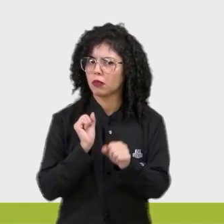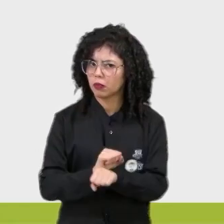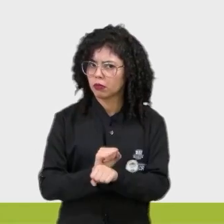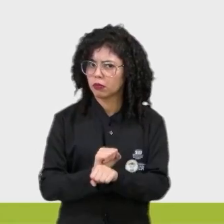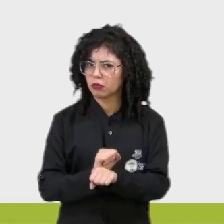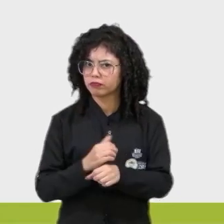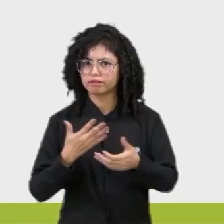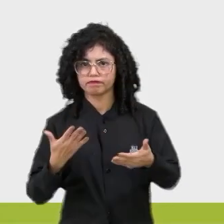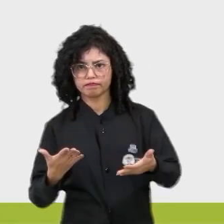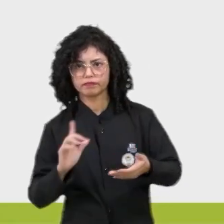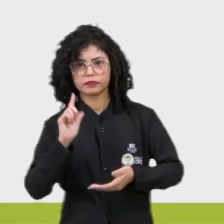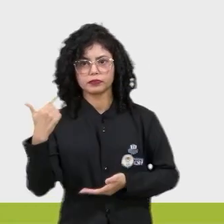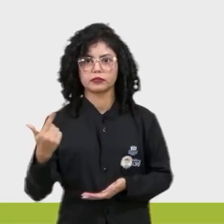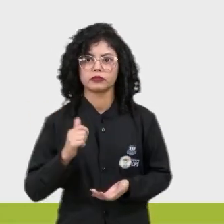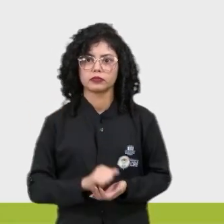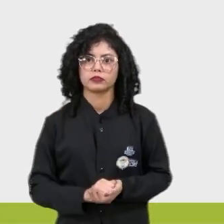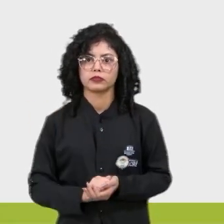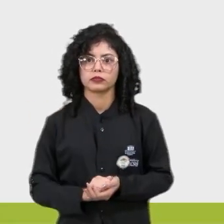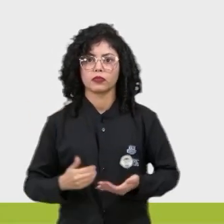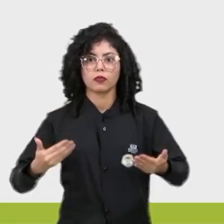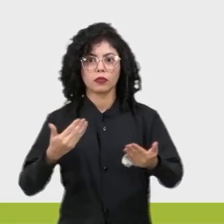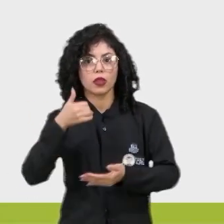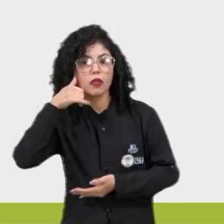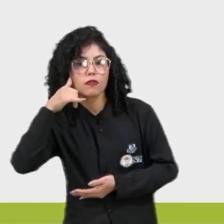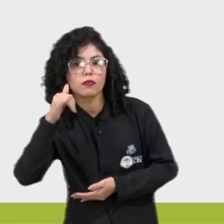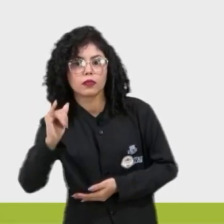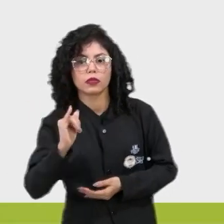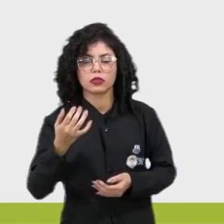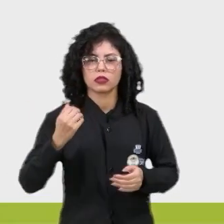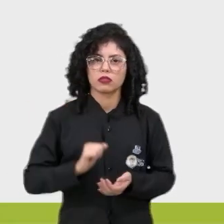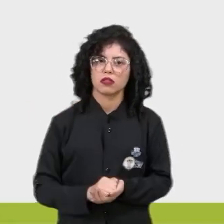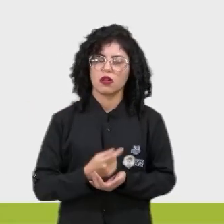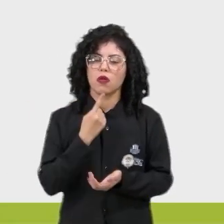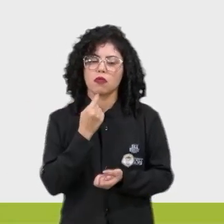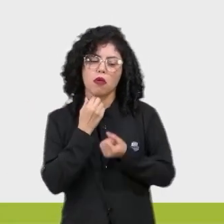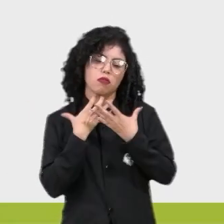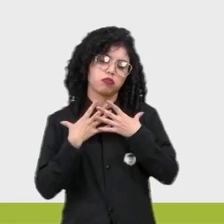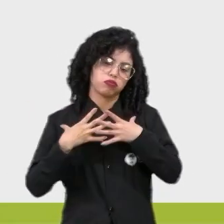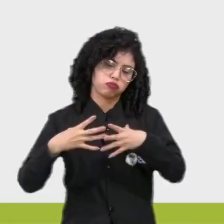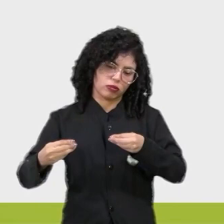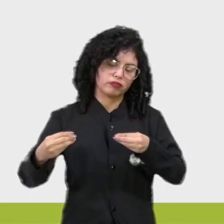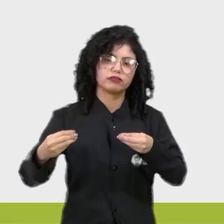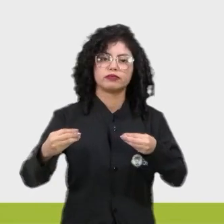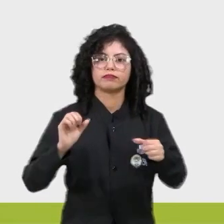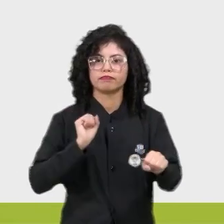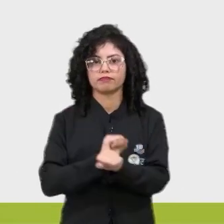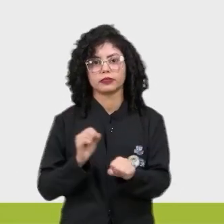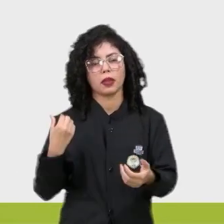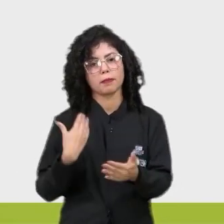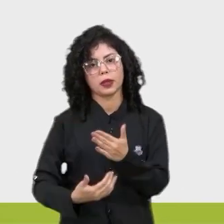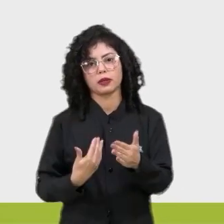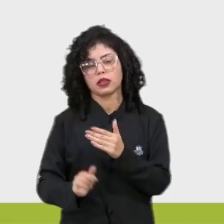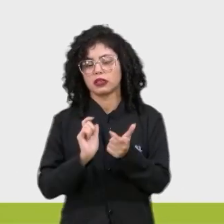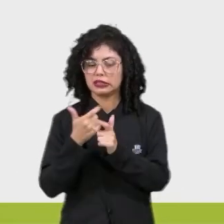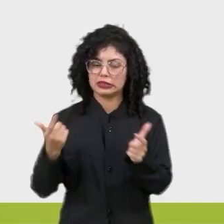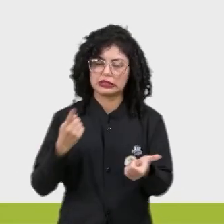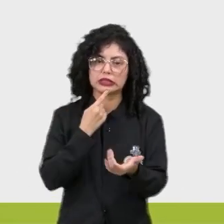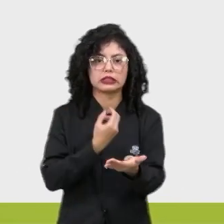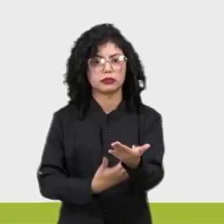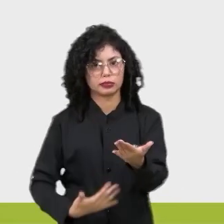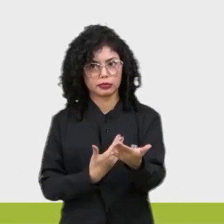aí. Mas vamos às outras. Tratar consequências de anemia profunda em razão da perda de grande volume de